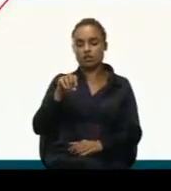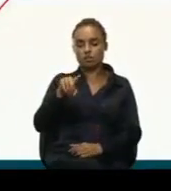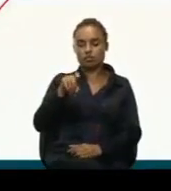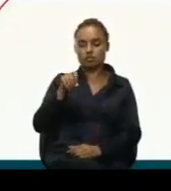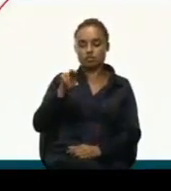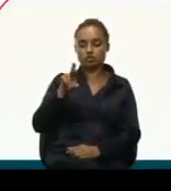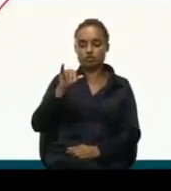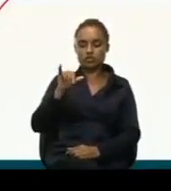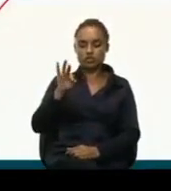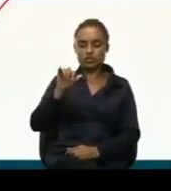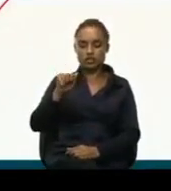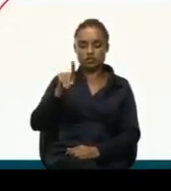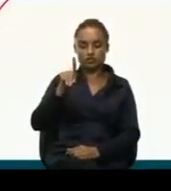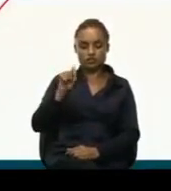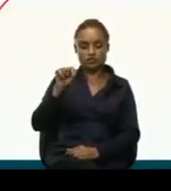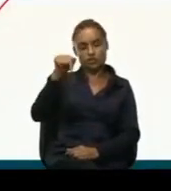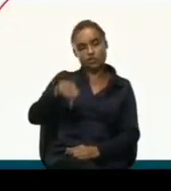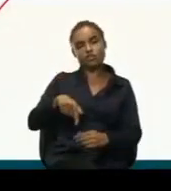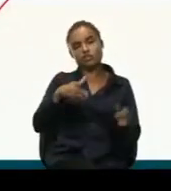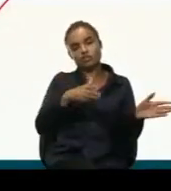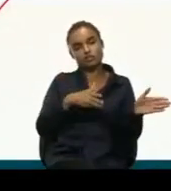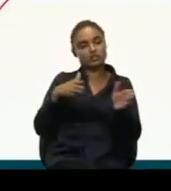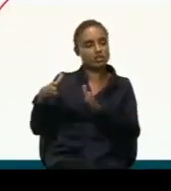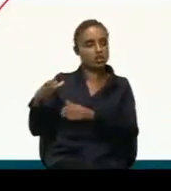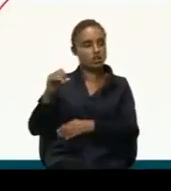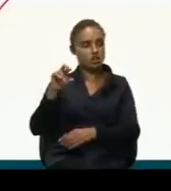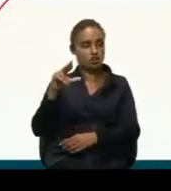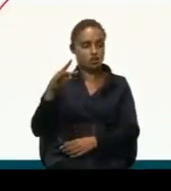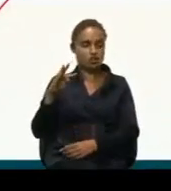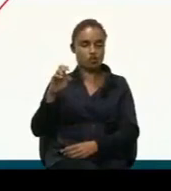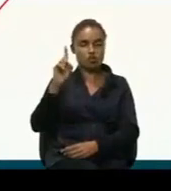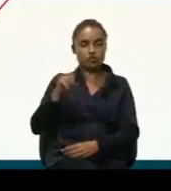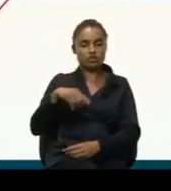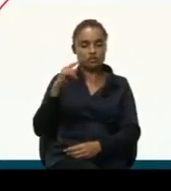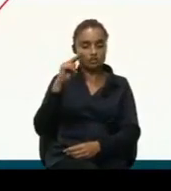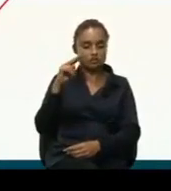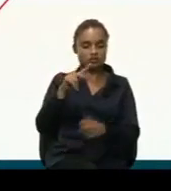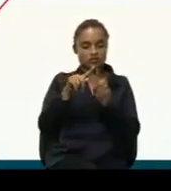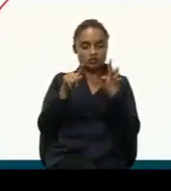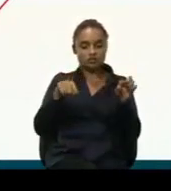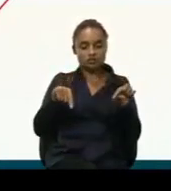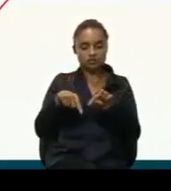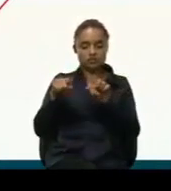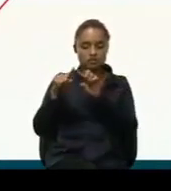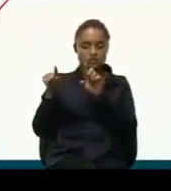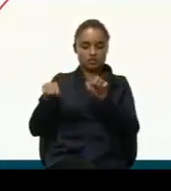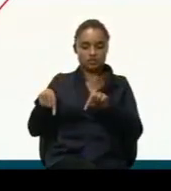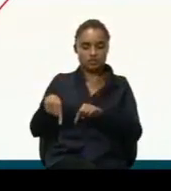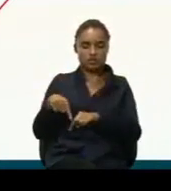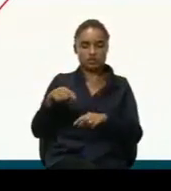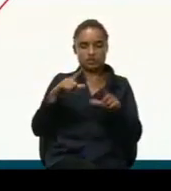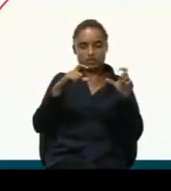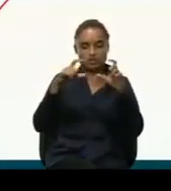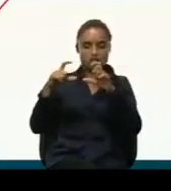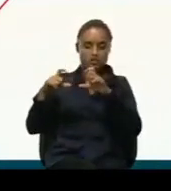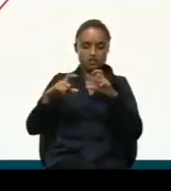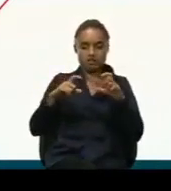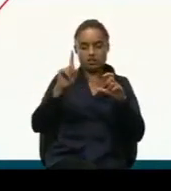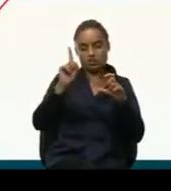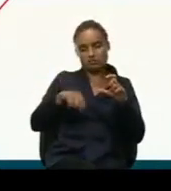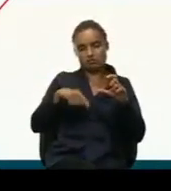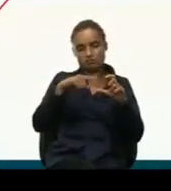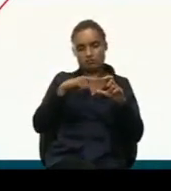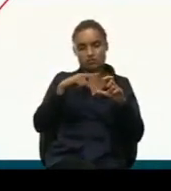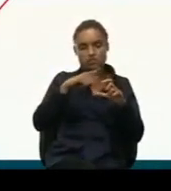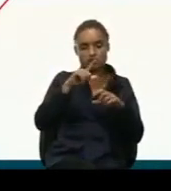gente está vendo essa bancada aqui de corte, é essa daqui, tá? Então, aqui ficava os lixos,